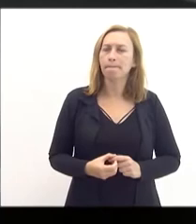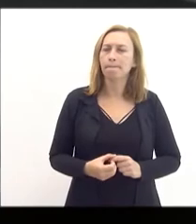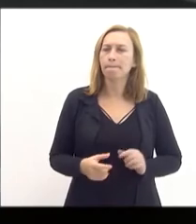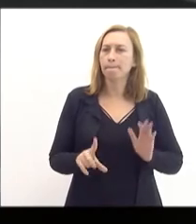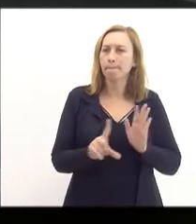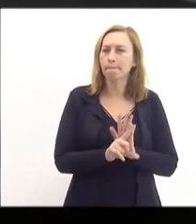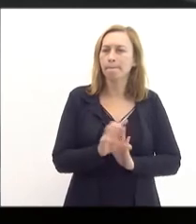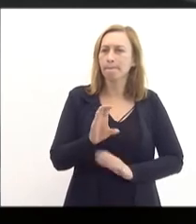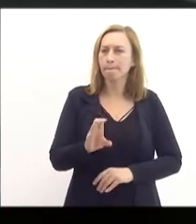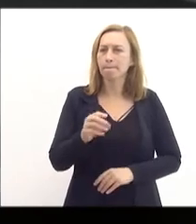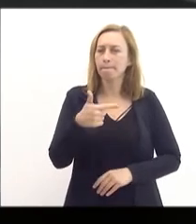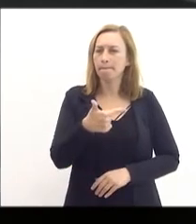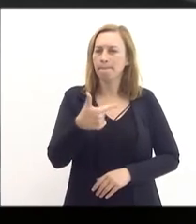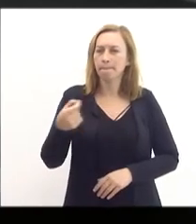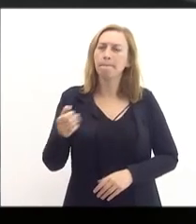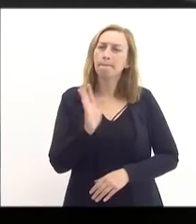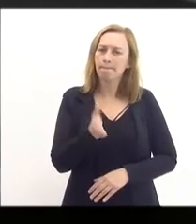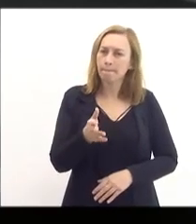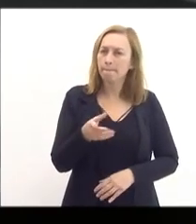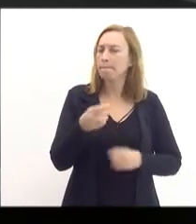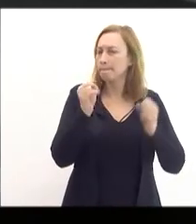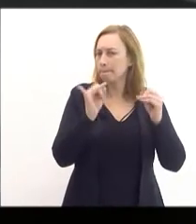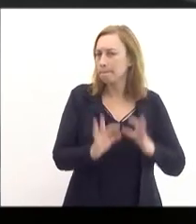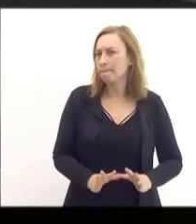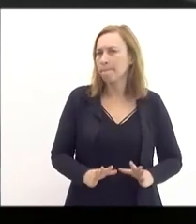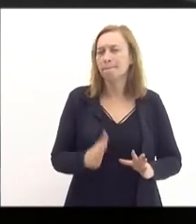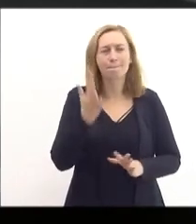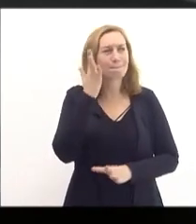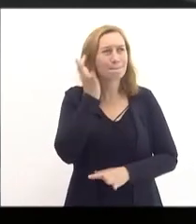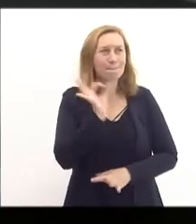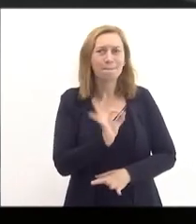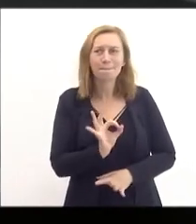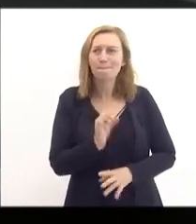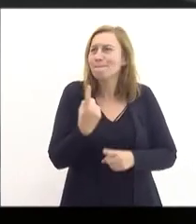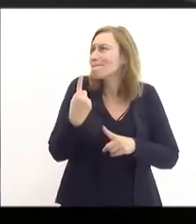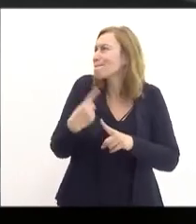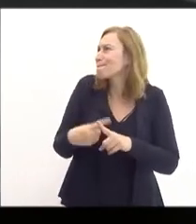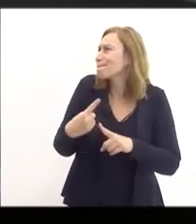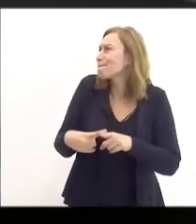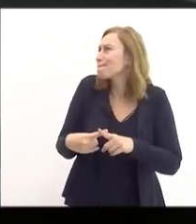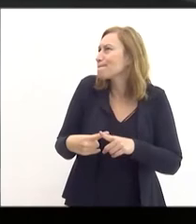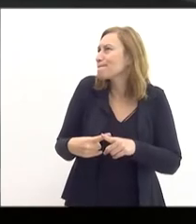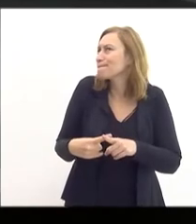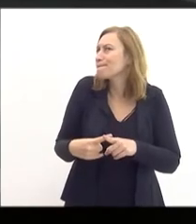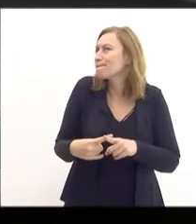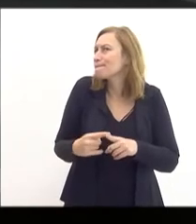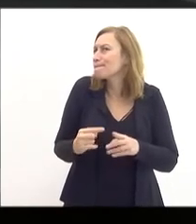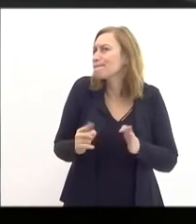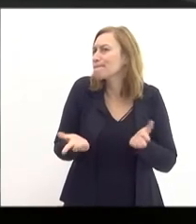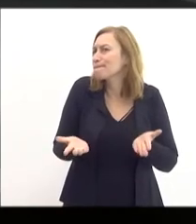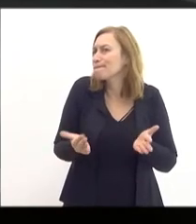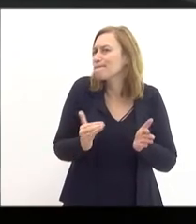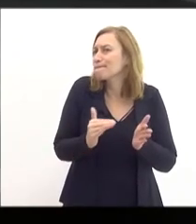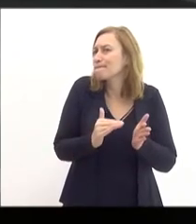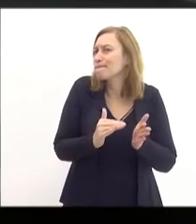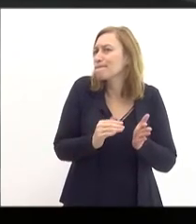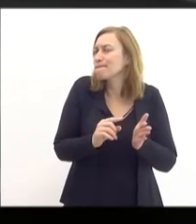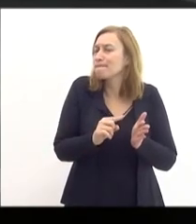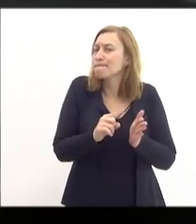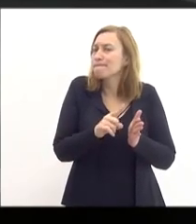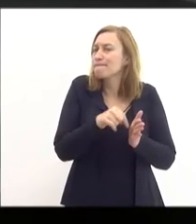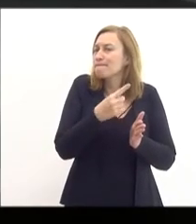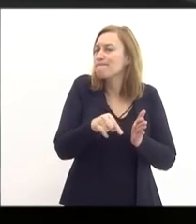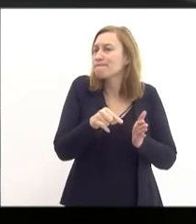já fala isso. Não entendemos muito bem por que restringir nesse inciso